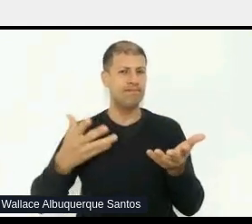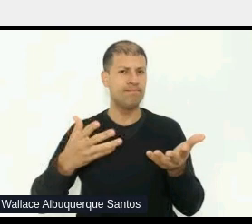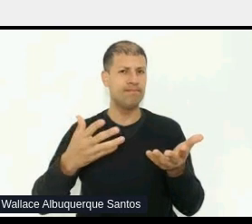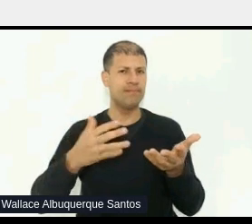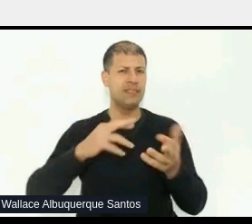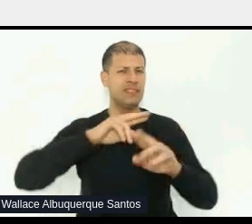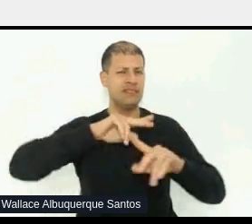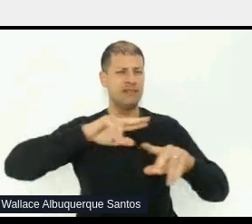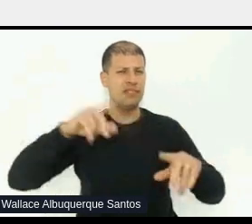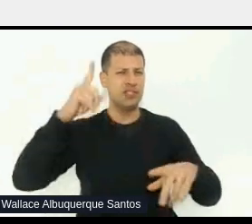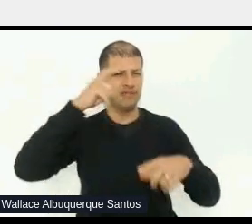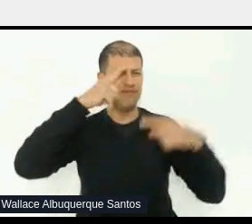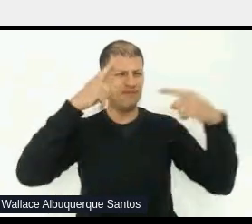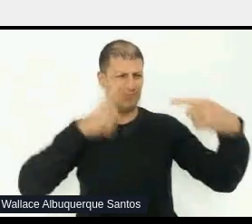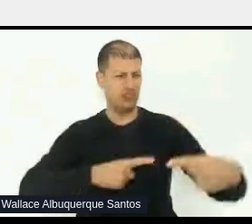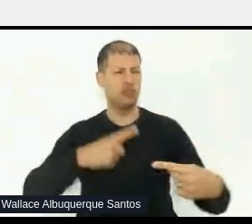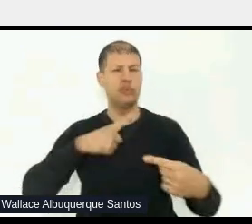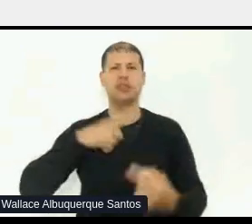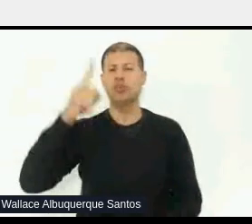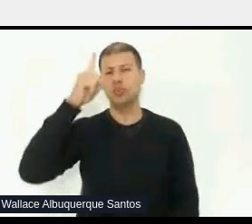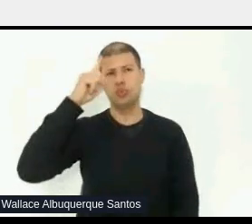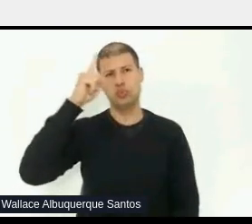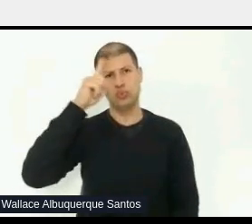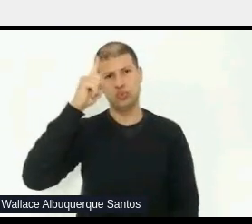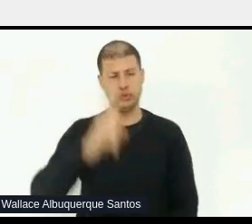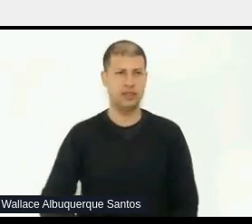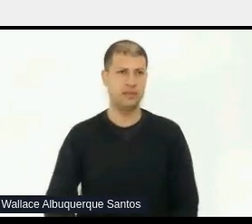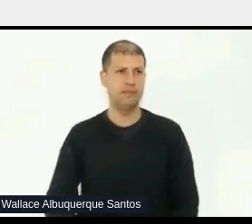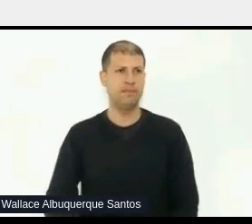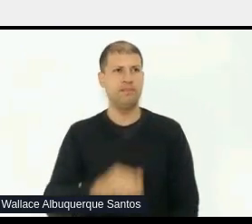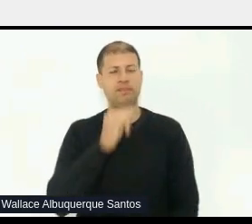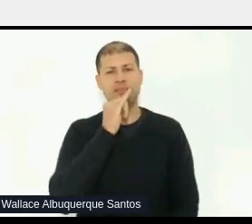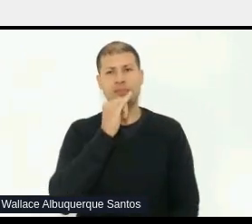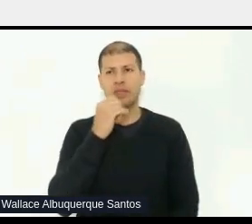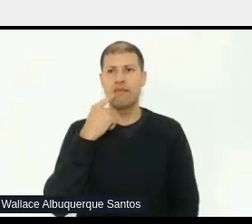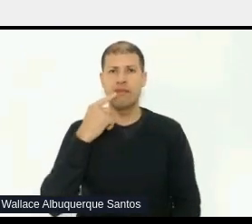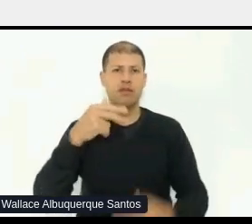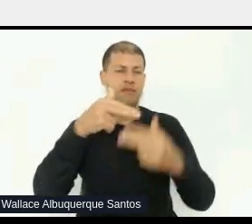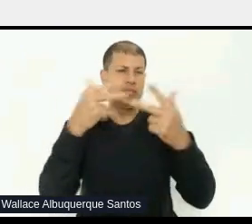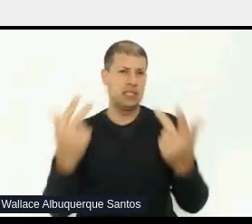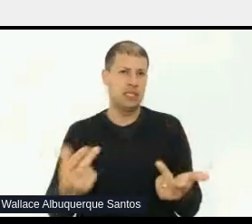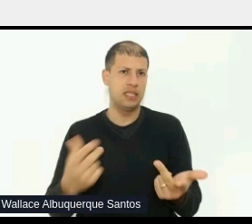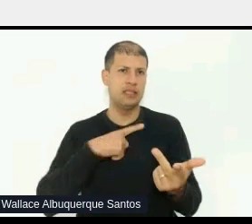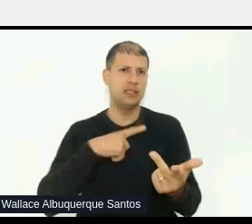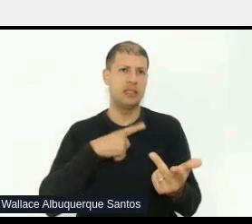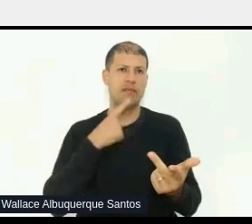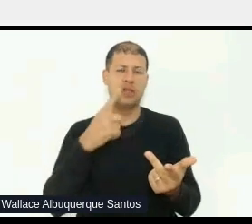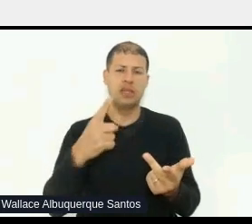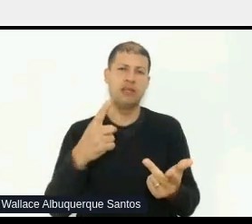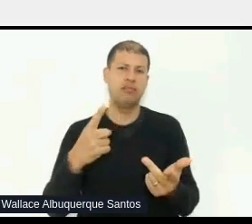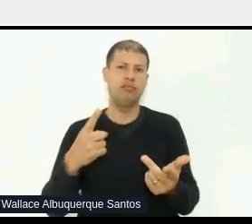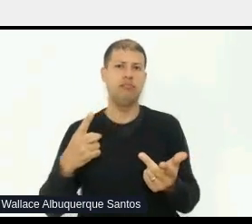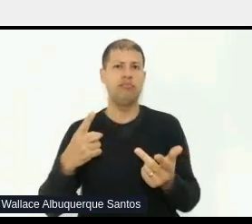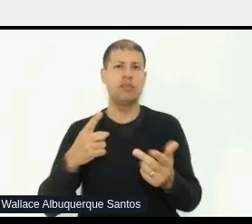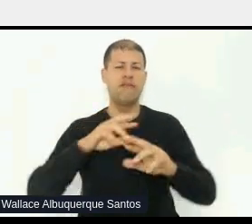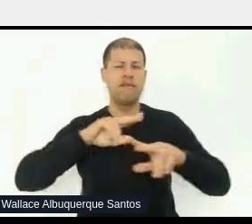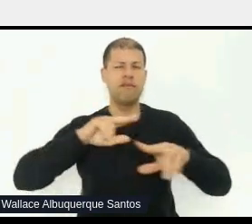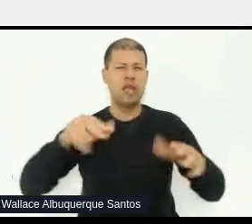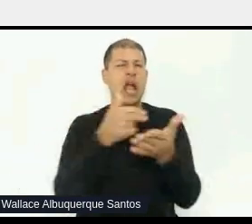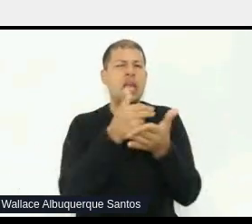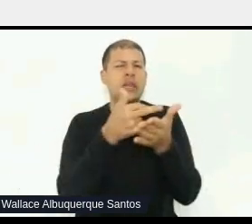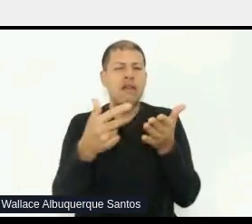dificuldades, diversos desafios para o dia a dia. Então, se a gente for pegar, por exemplo, quando a gente fala de diversidade, a gente está colocando aí diversos aspectos, estamos falando de